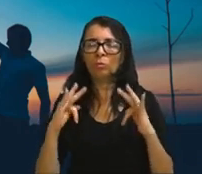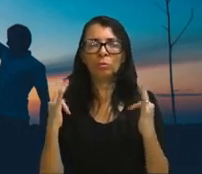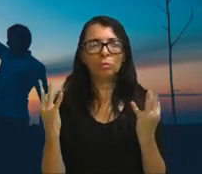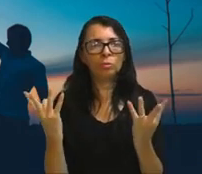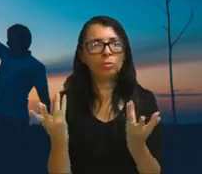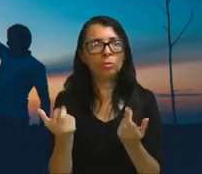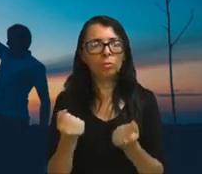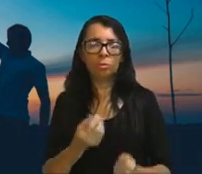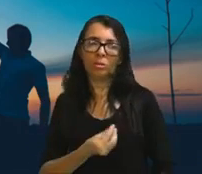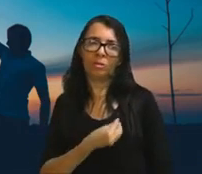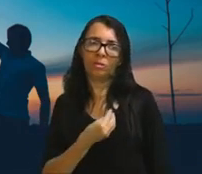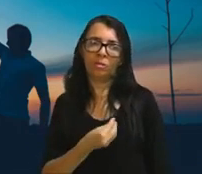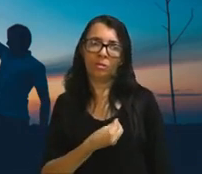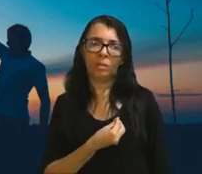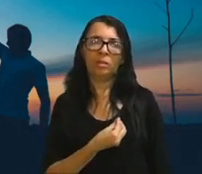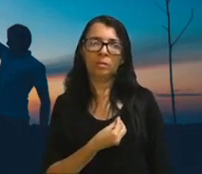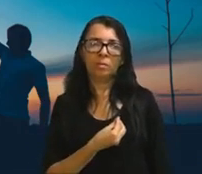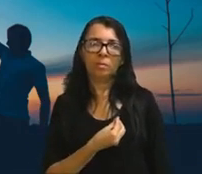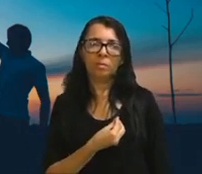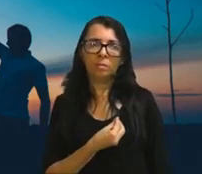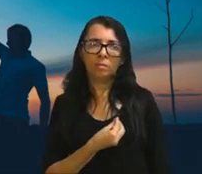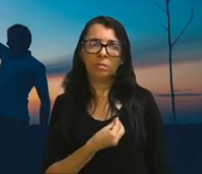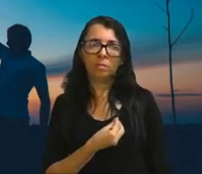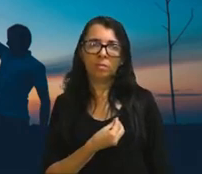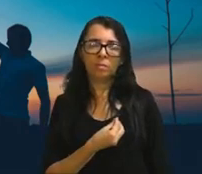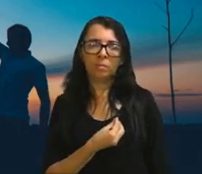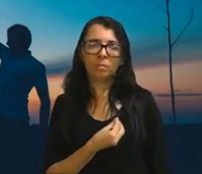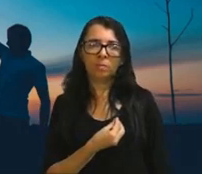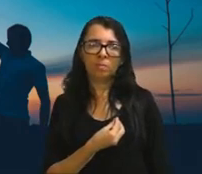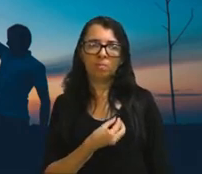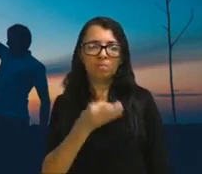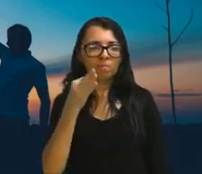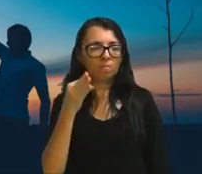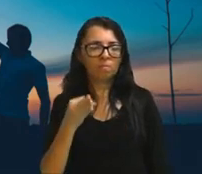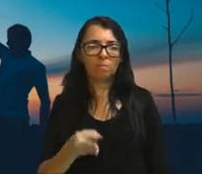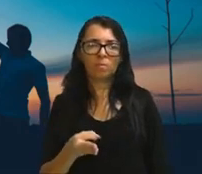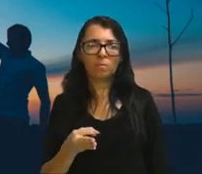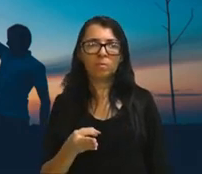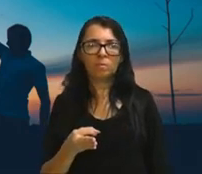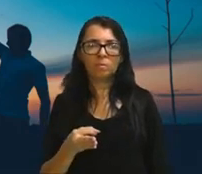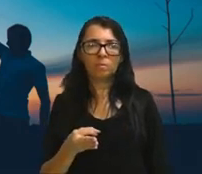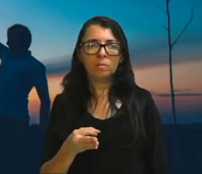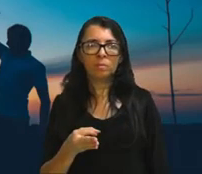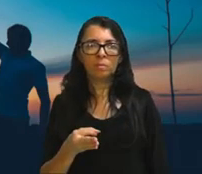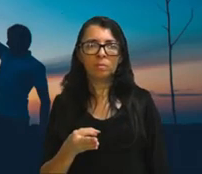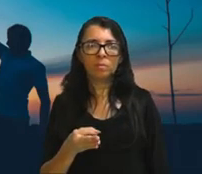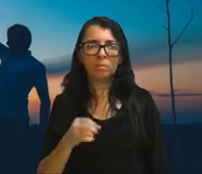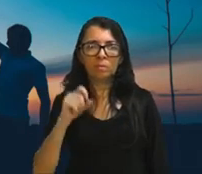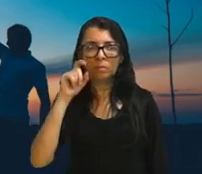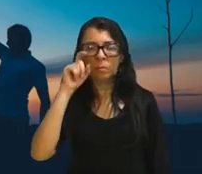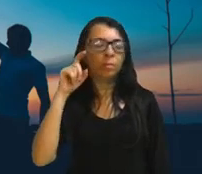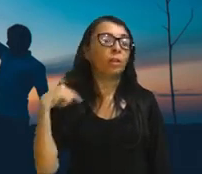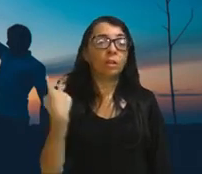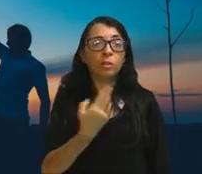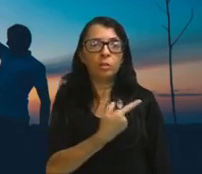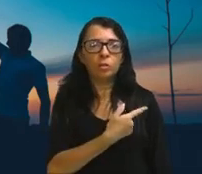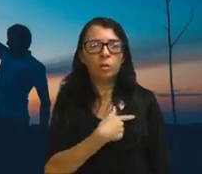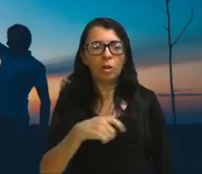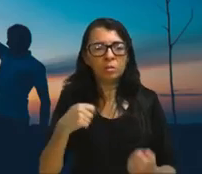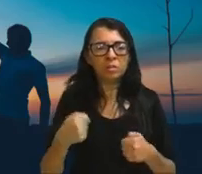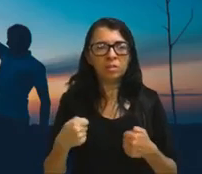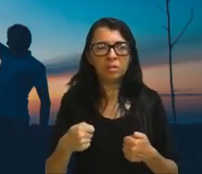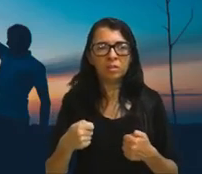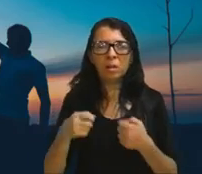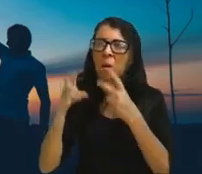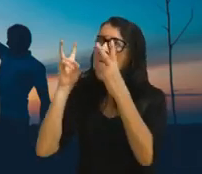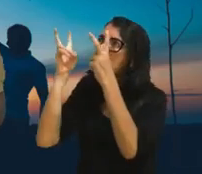a forma que eu quero ver, mas sim a forma que Deus quer que eu veja. E eu quero que você